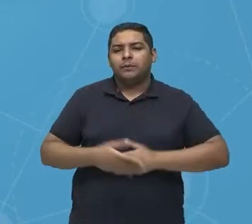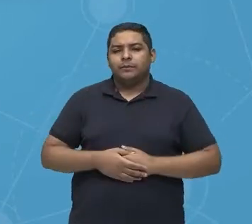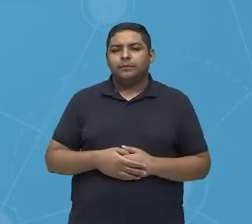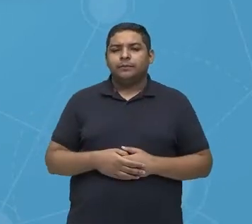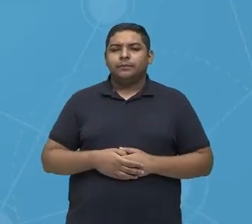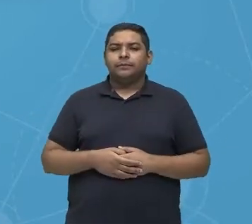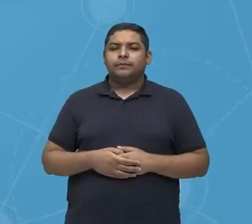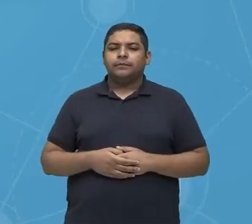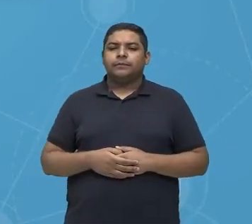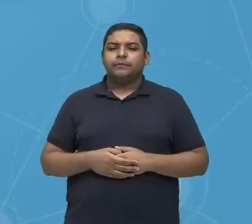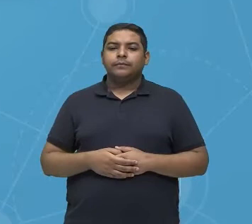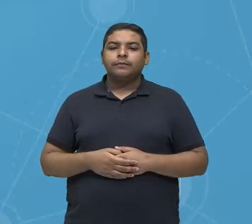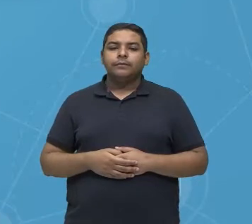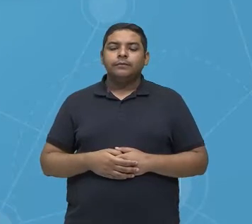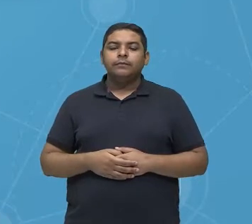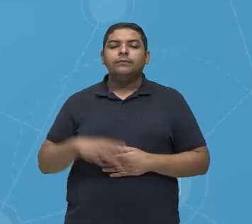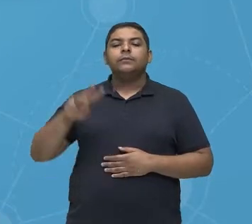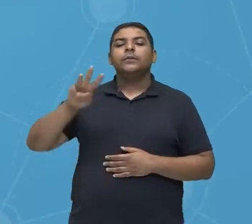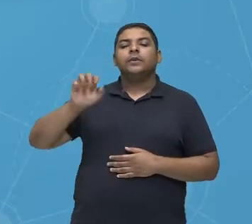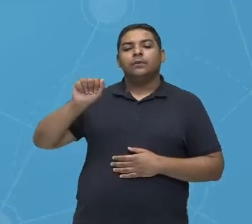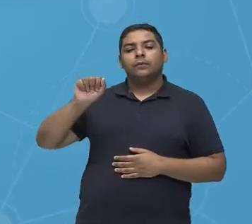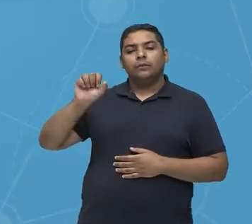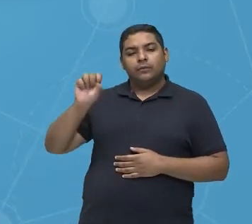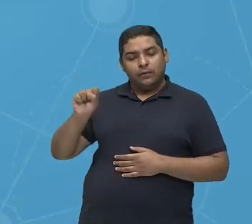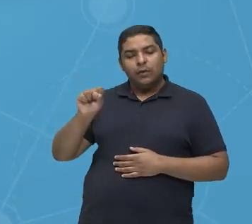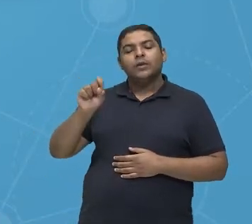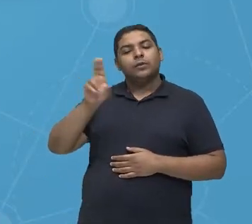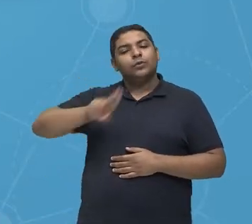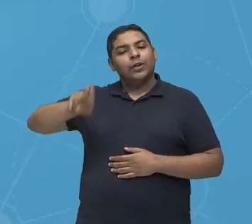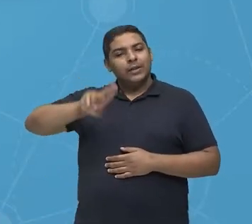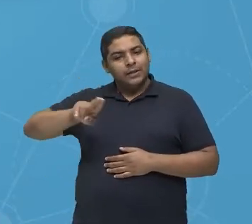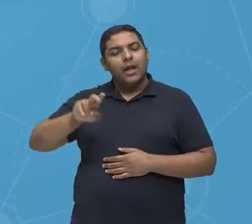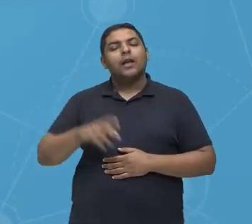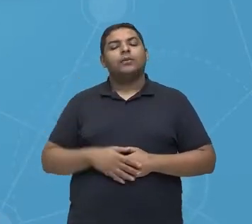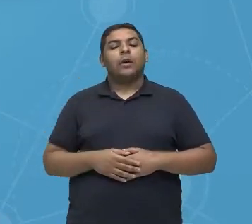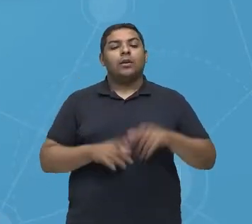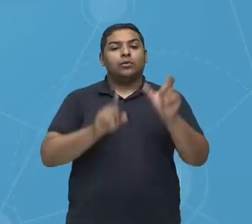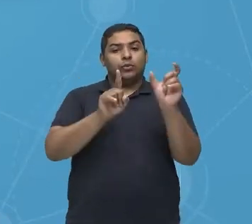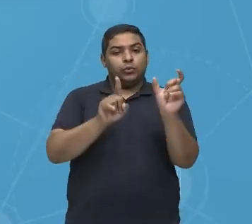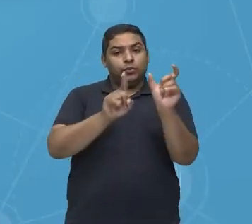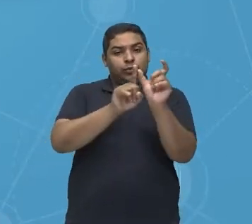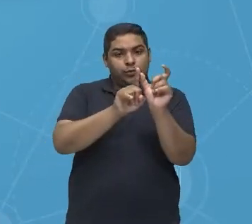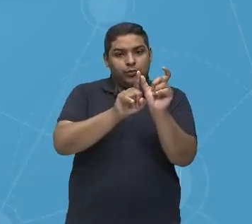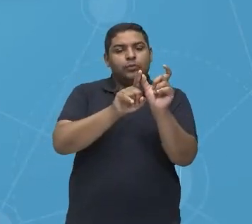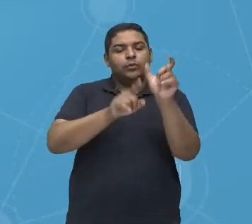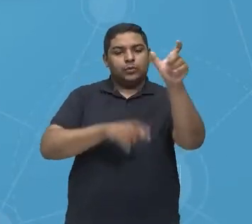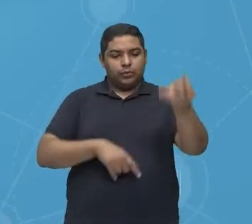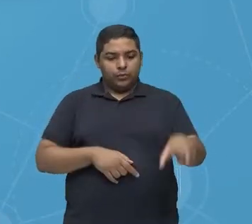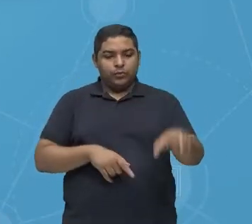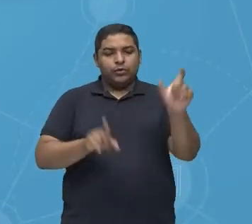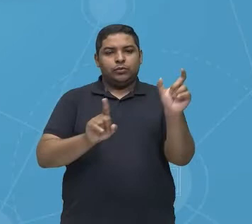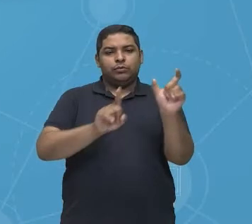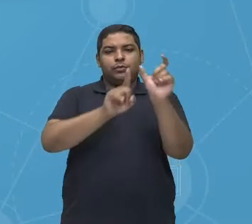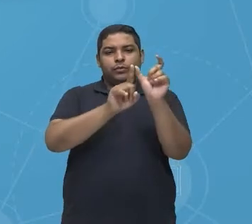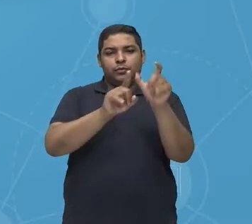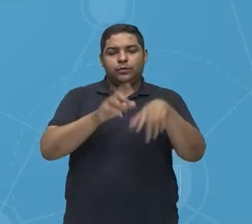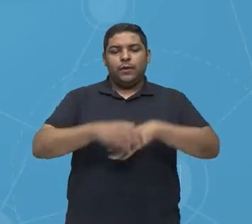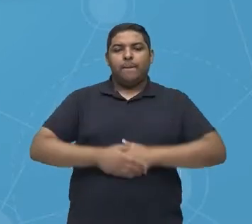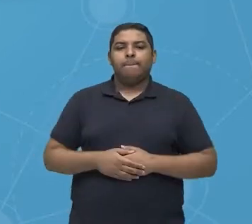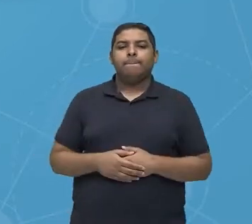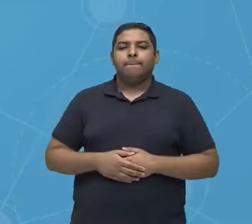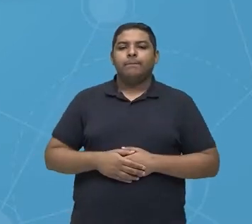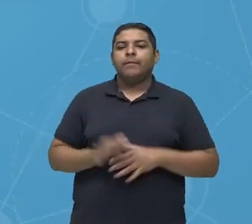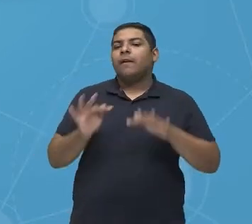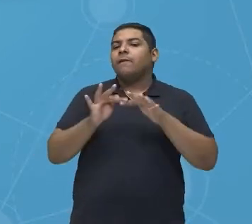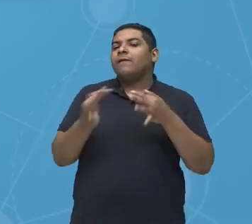verbo was é utilizado quando o sujeito for singular, né? Ele só vai inverter a posição com o sujeito. Frases afirmativas vai